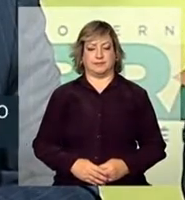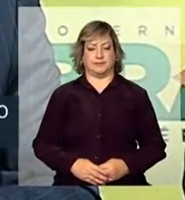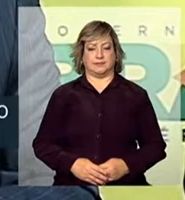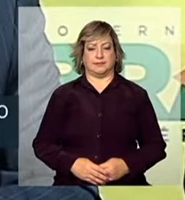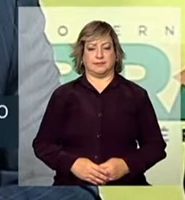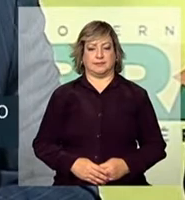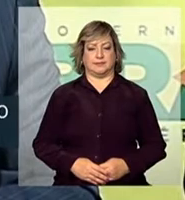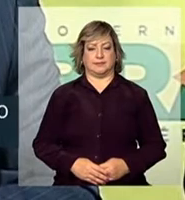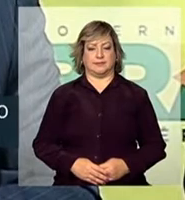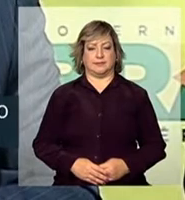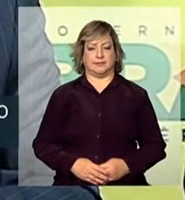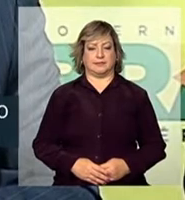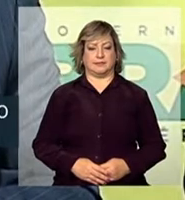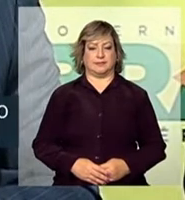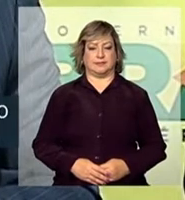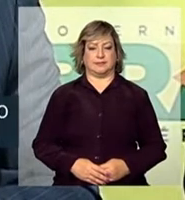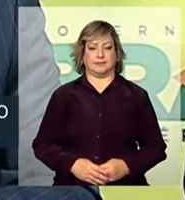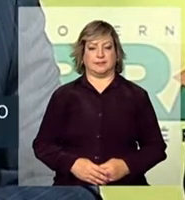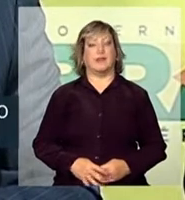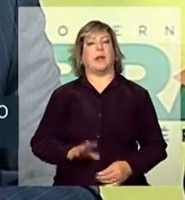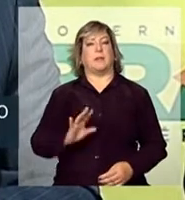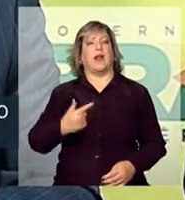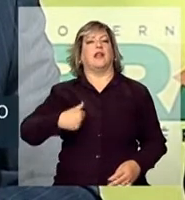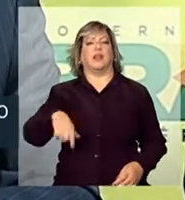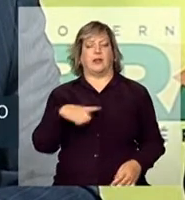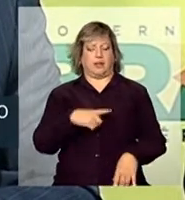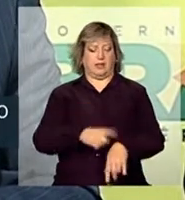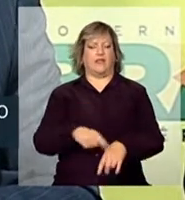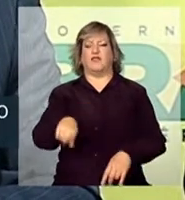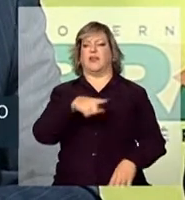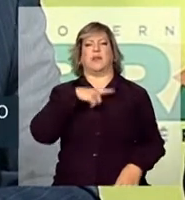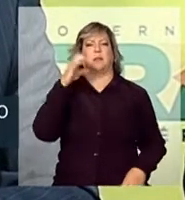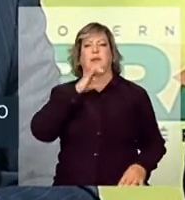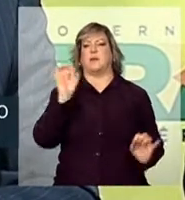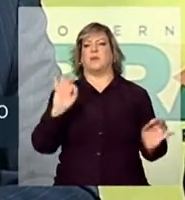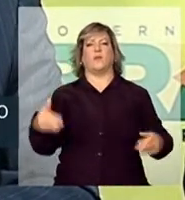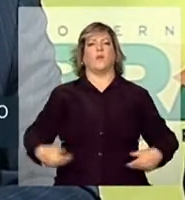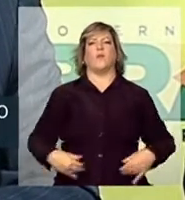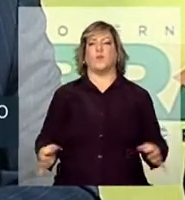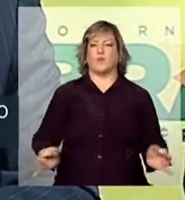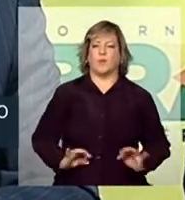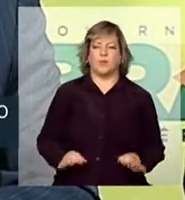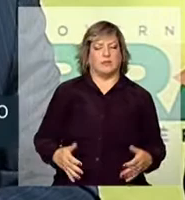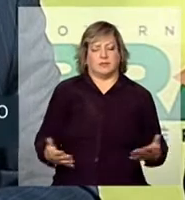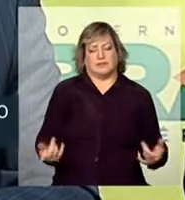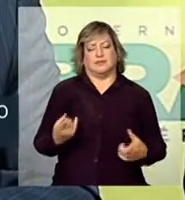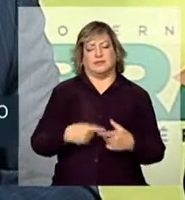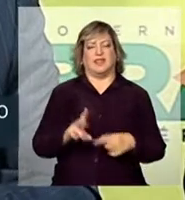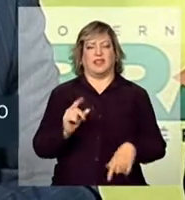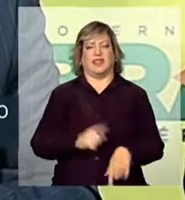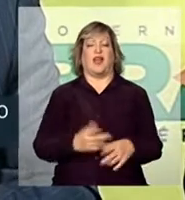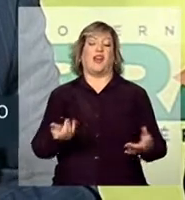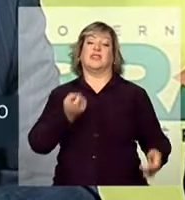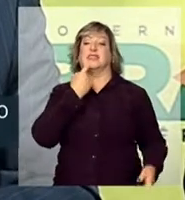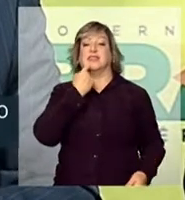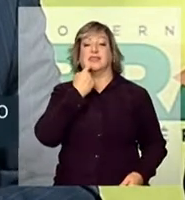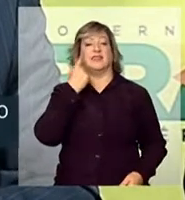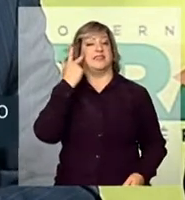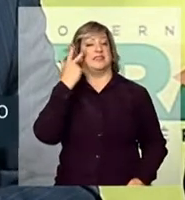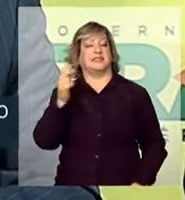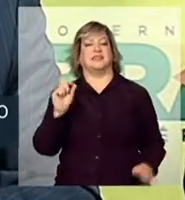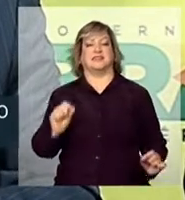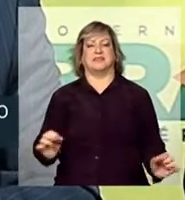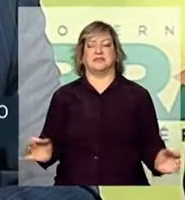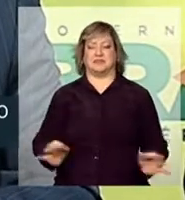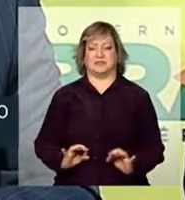ué mas a gente tem tempo aqui vocês não estão com pressa ninguém tá com fome ué Hoje é sexta feira não